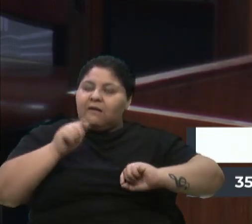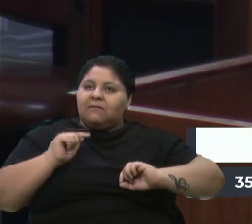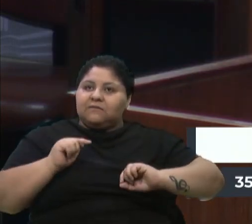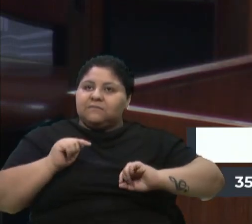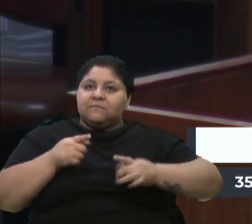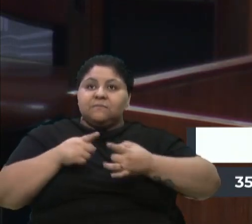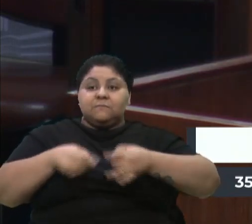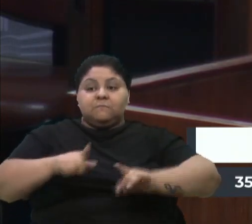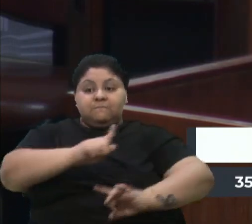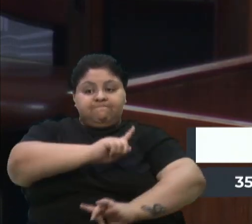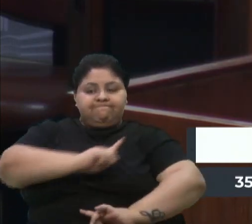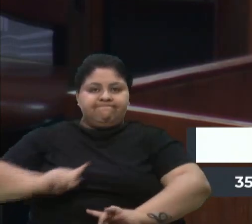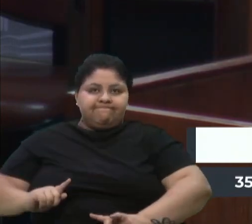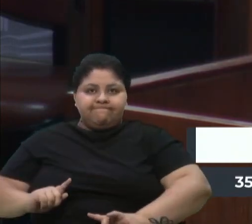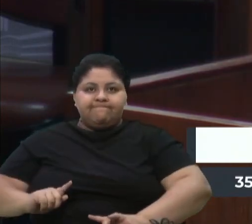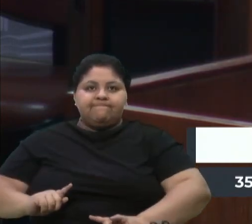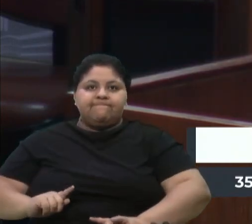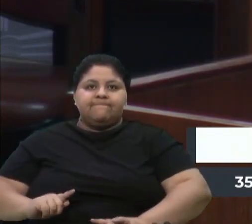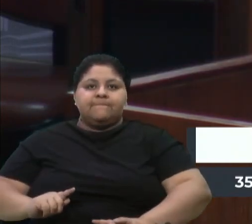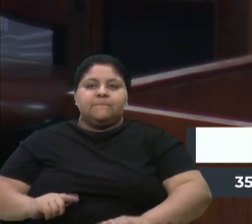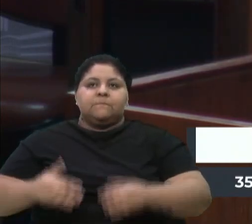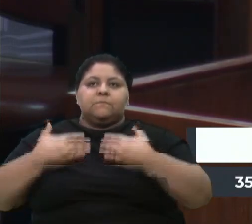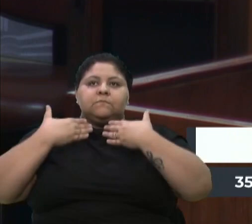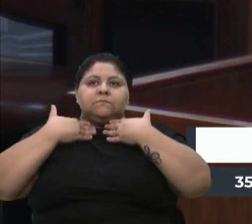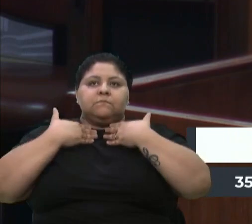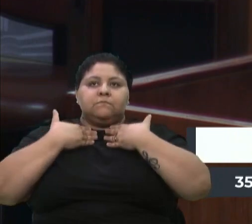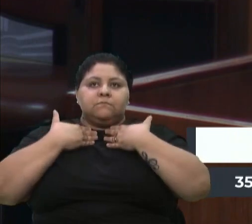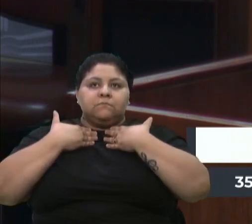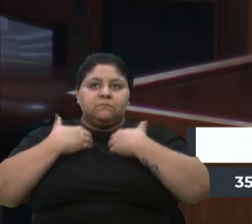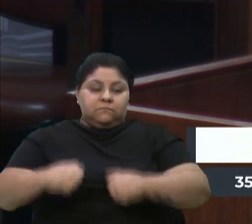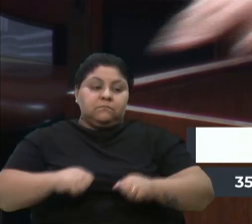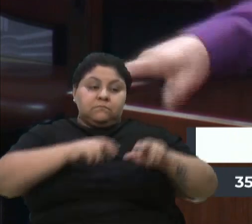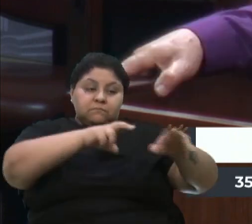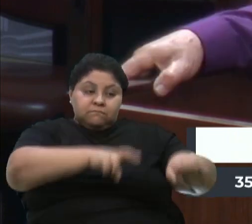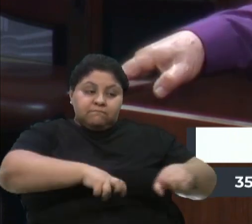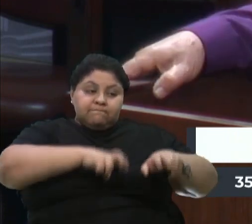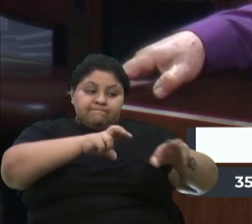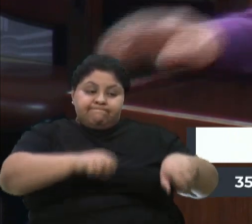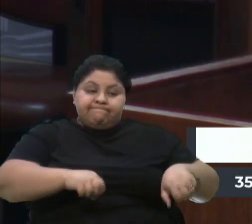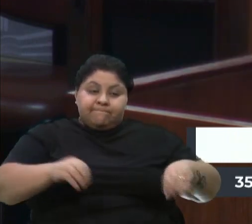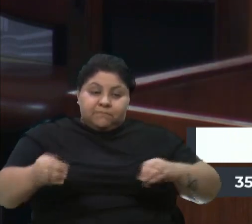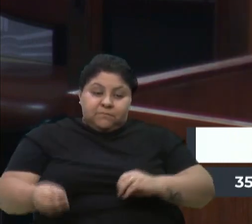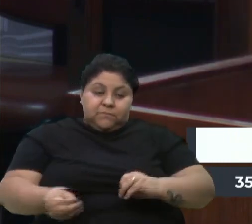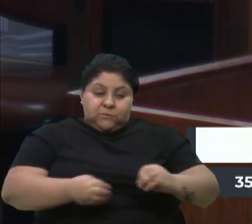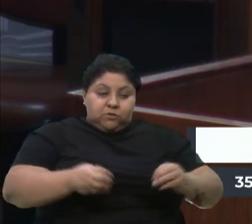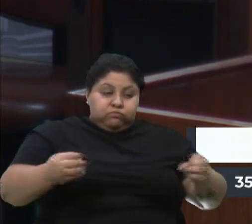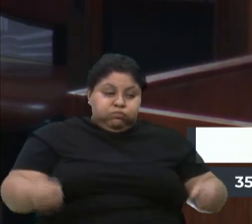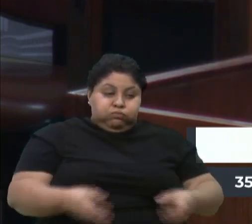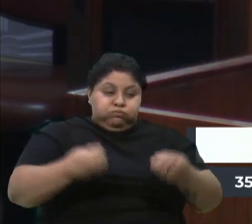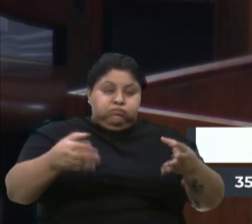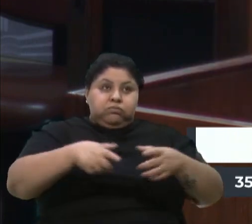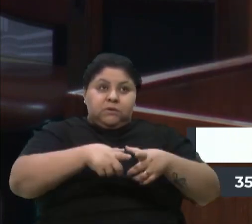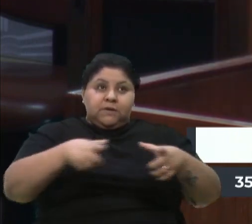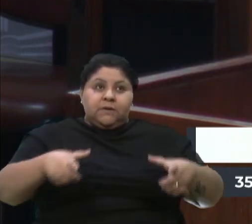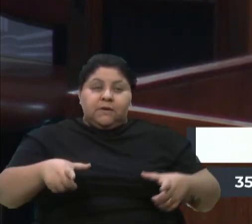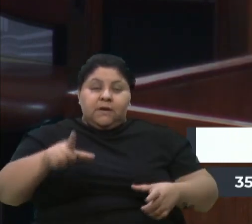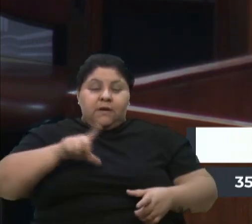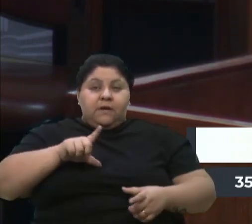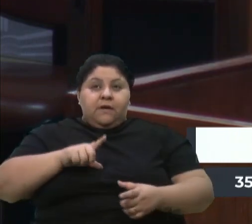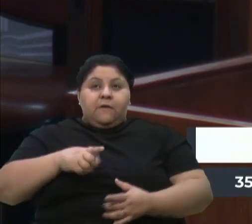o governo, a Secretaria de Agricultura, está dando um incentivo maior. Eu quero entender